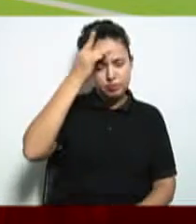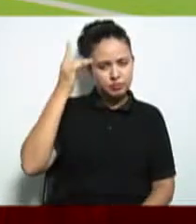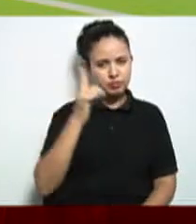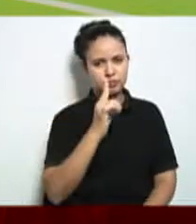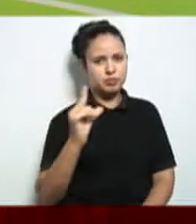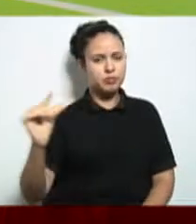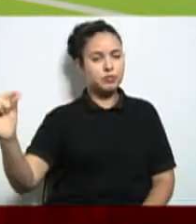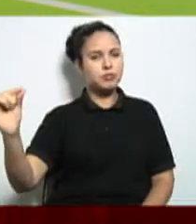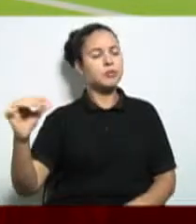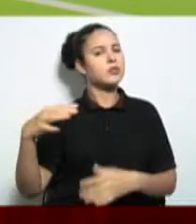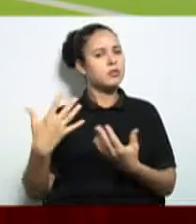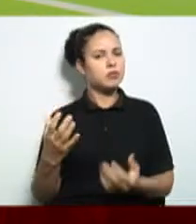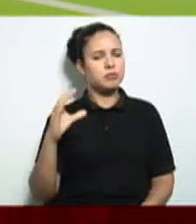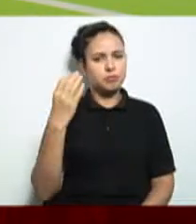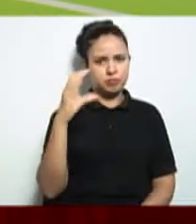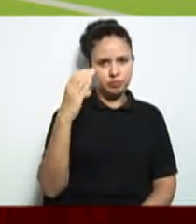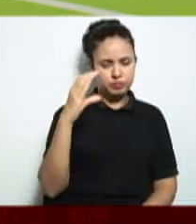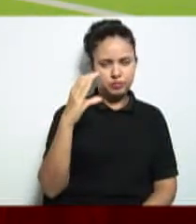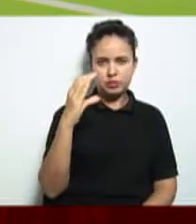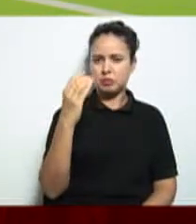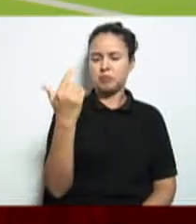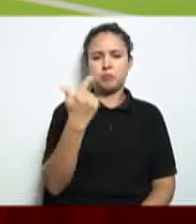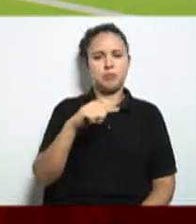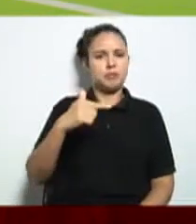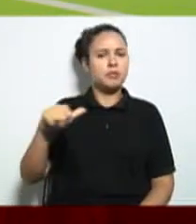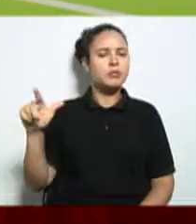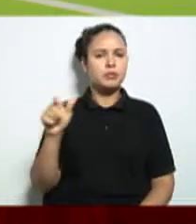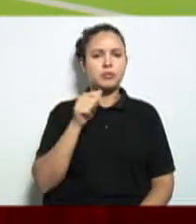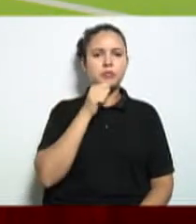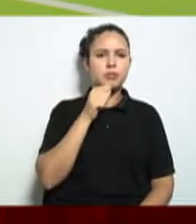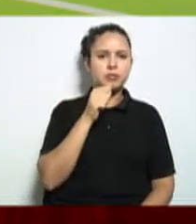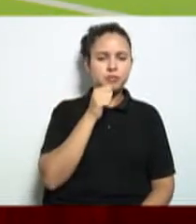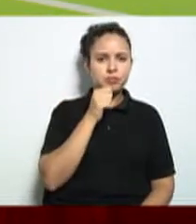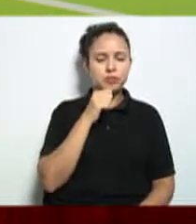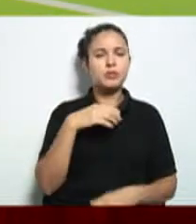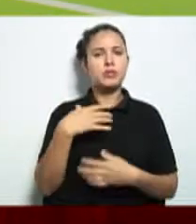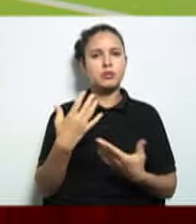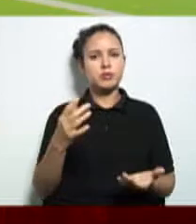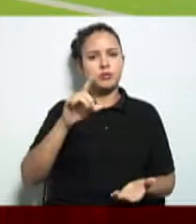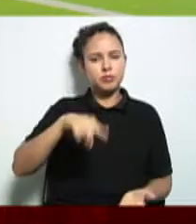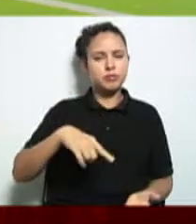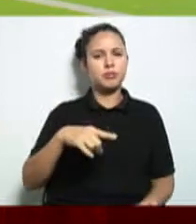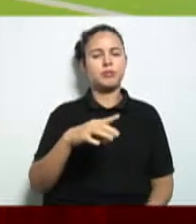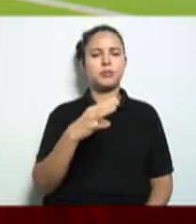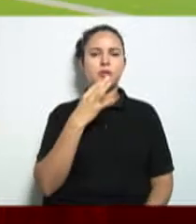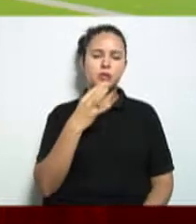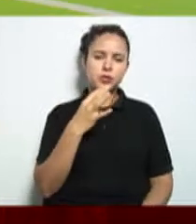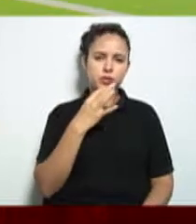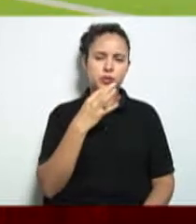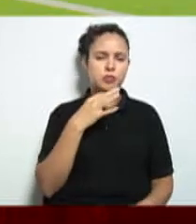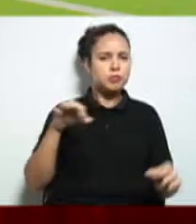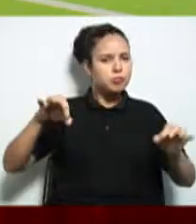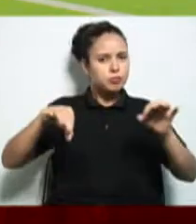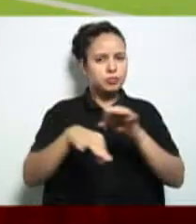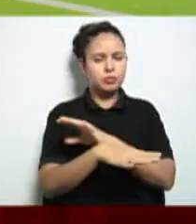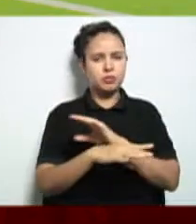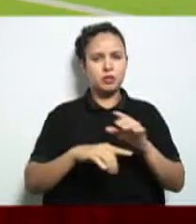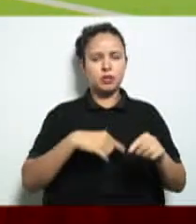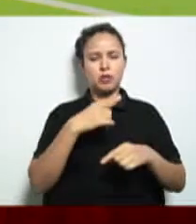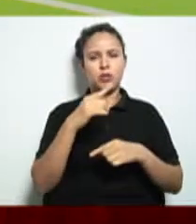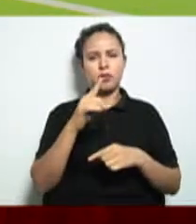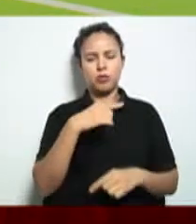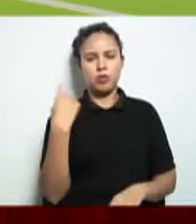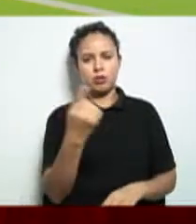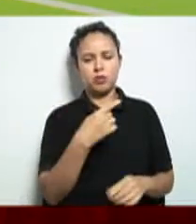científico. A gente não sabe se funciona com todo mundo. Esses conhecimentos, eles são absolutos, porque a gente não questiona